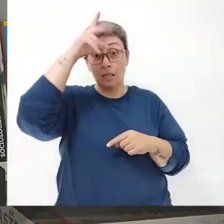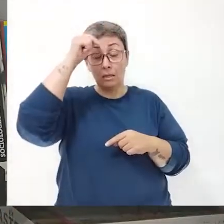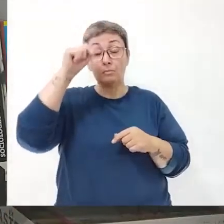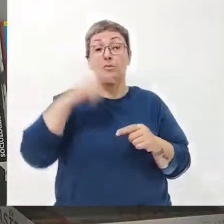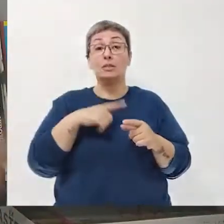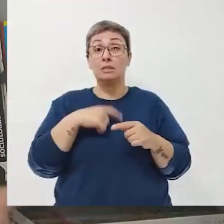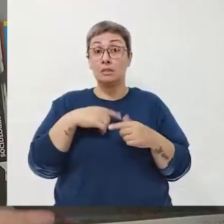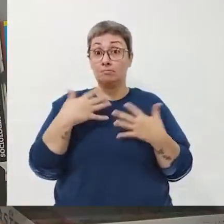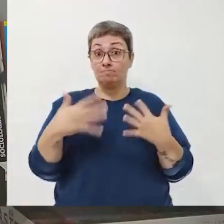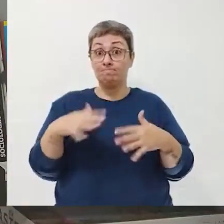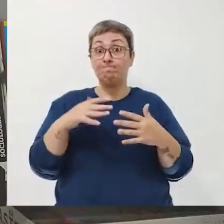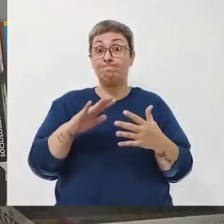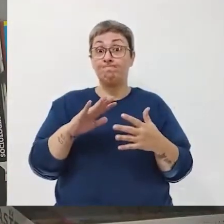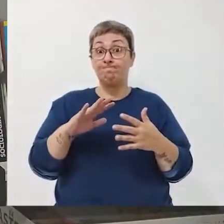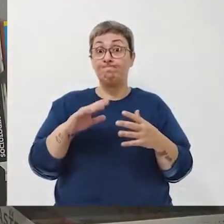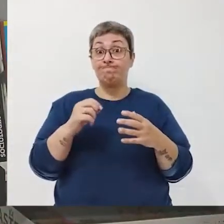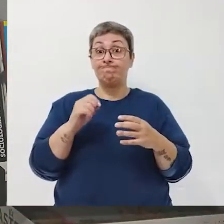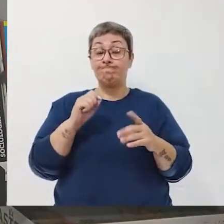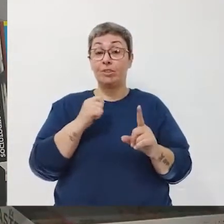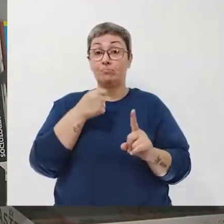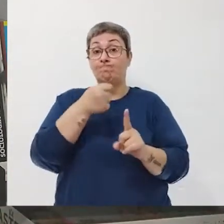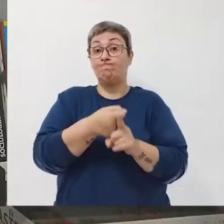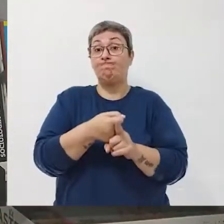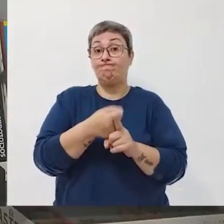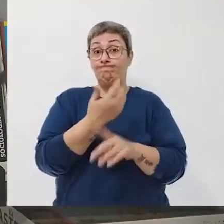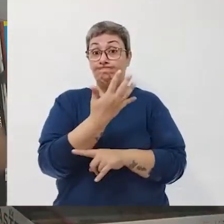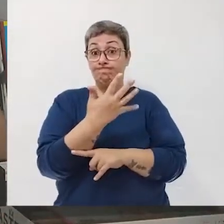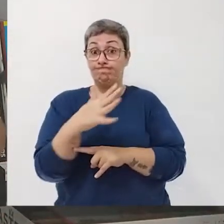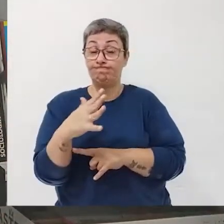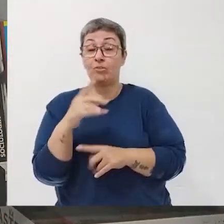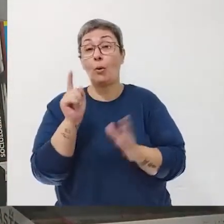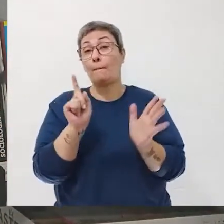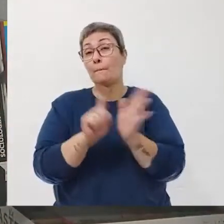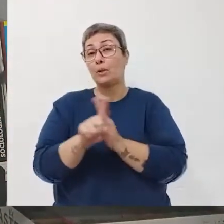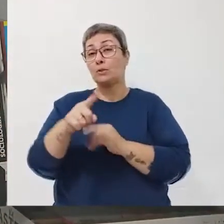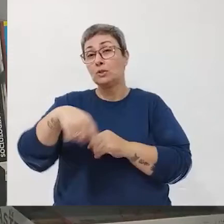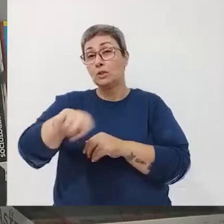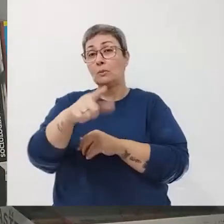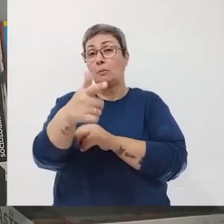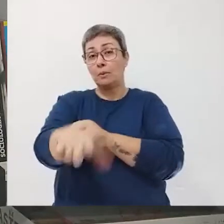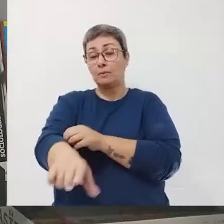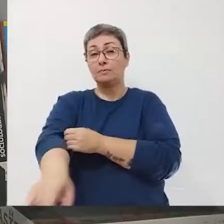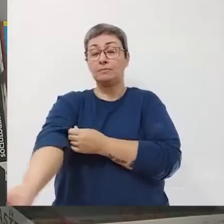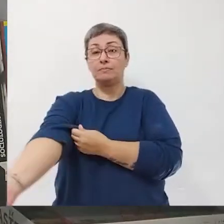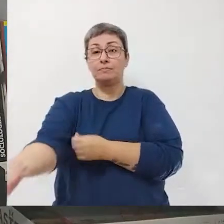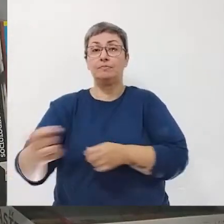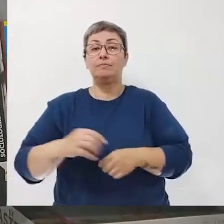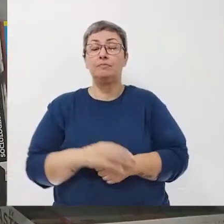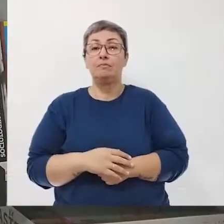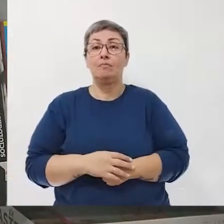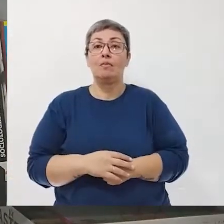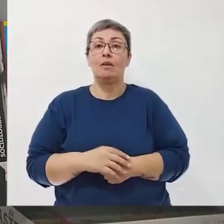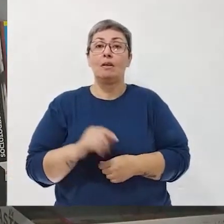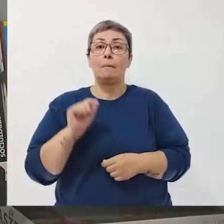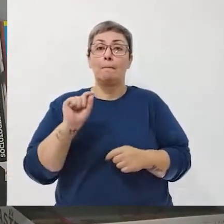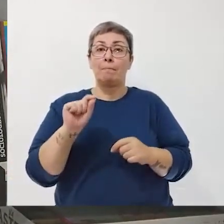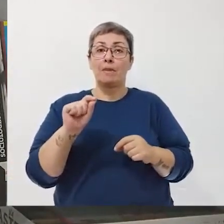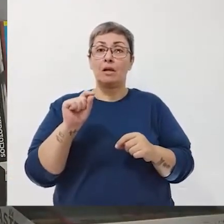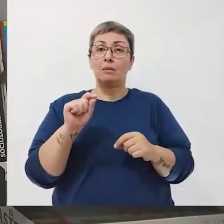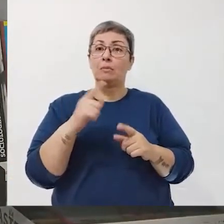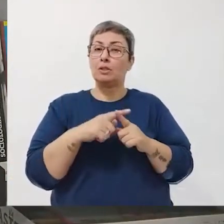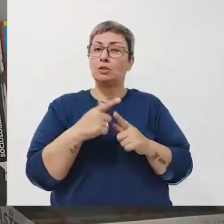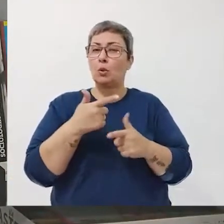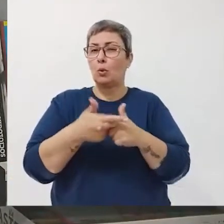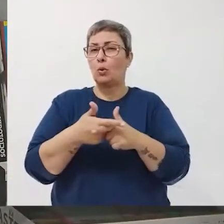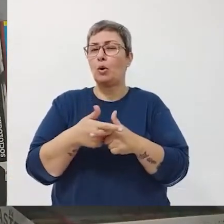e ela causa grandes impactos ambientais. Aí vou perguntar para vocês mais uma coisinha aí, pra gente